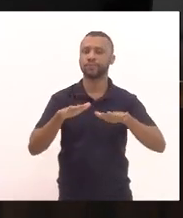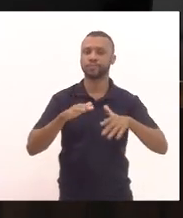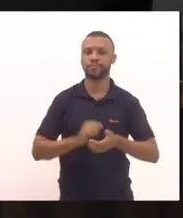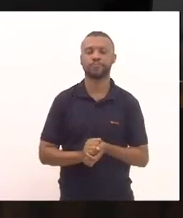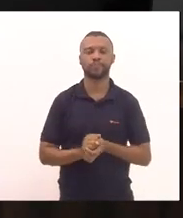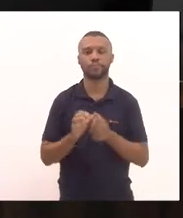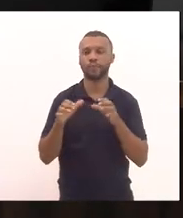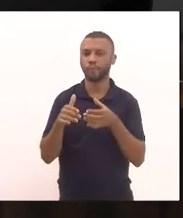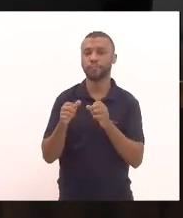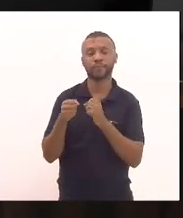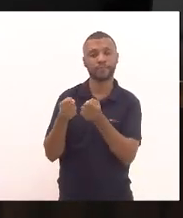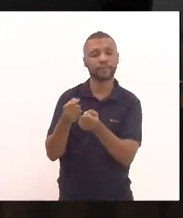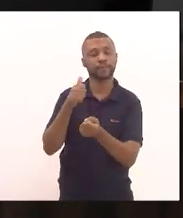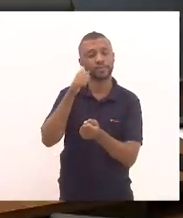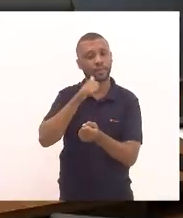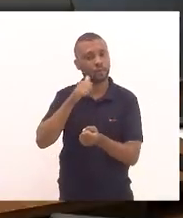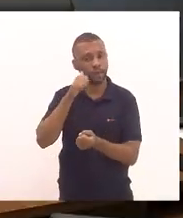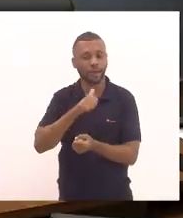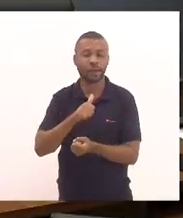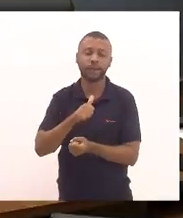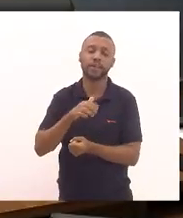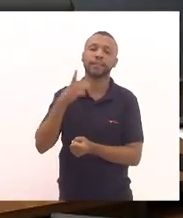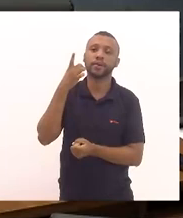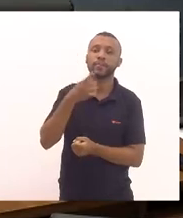Direito da Mulher, deputada enfermeira Rejane.